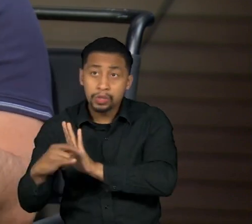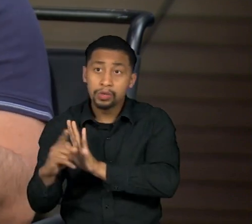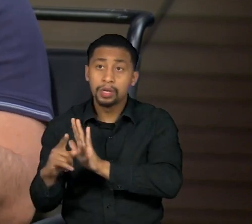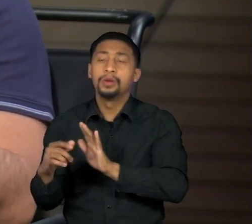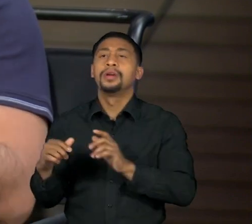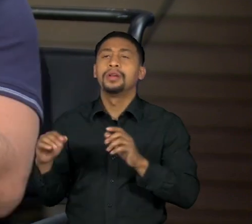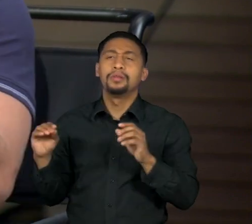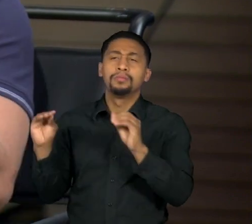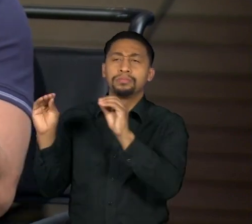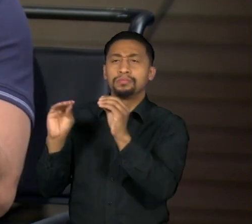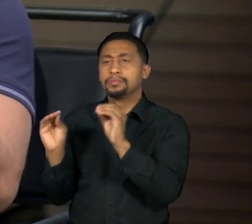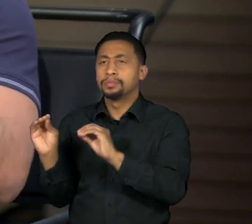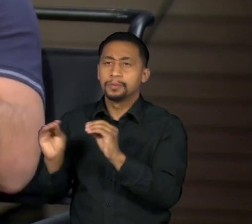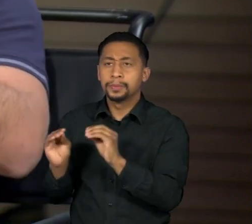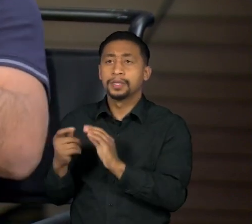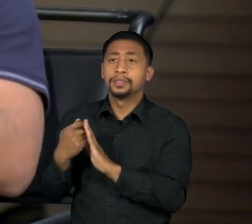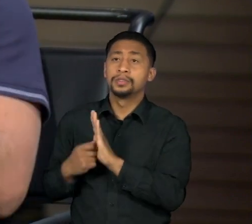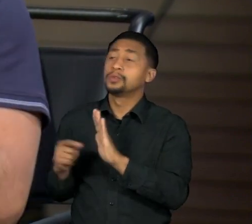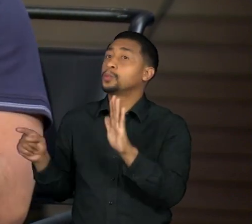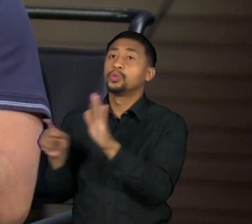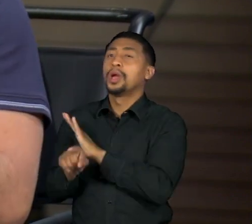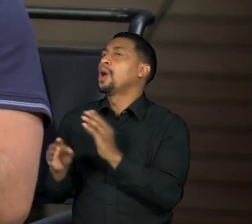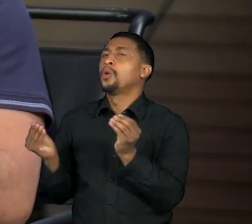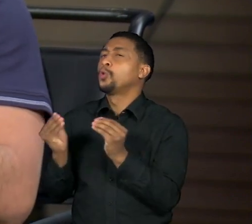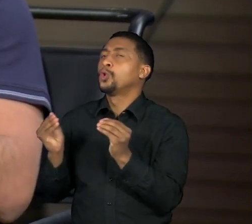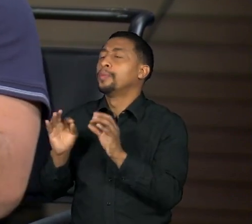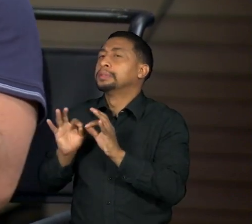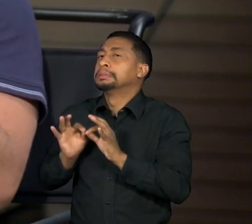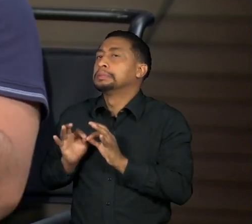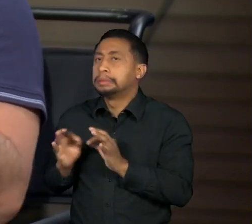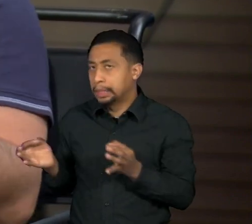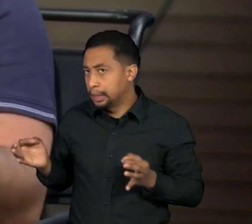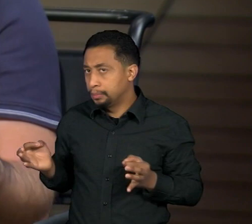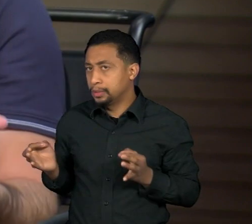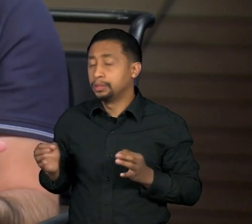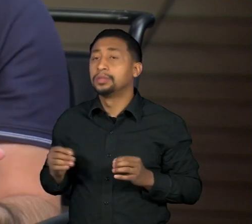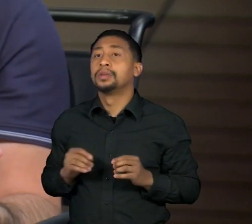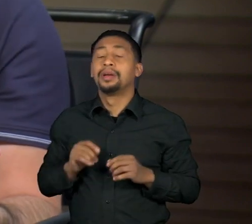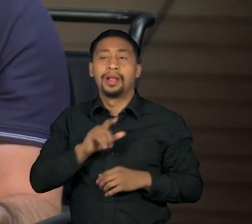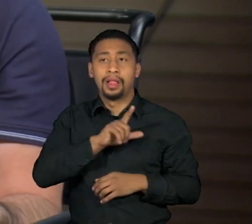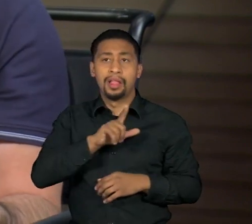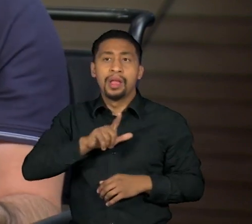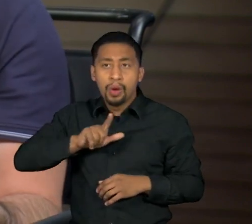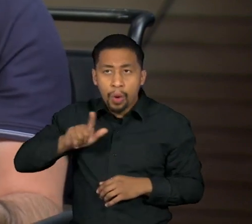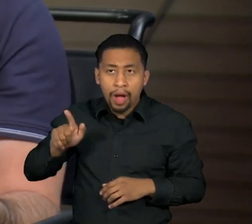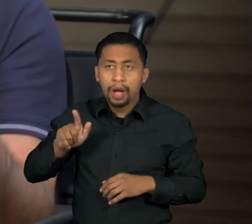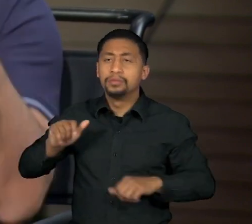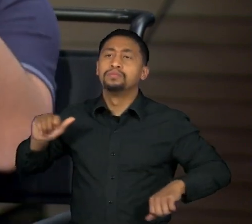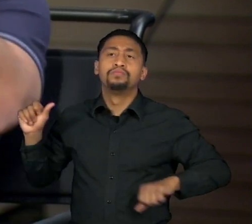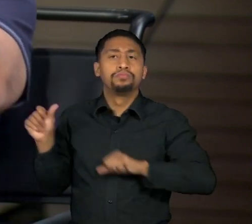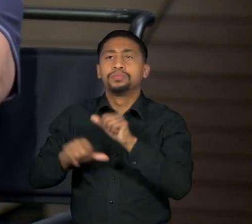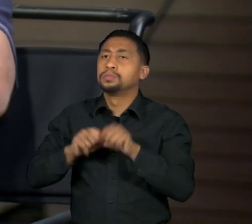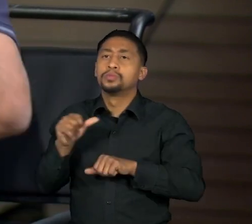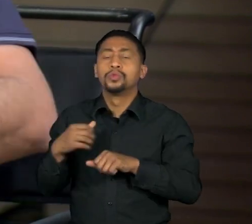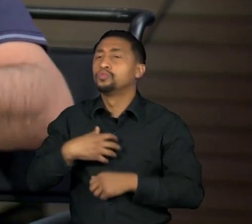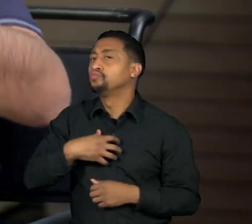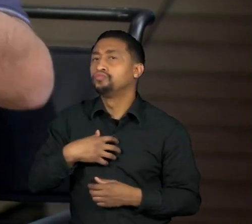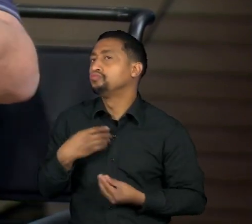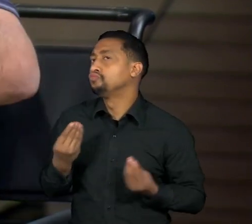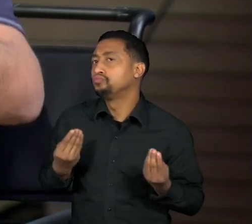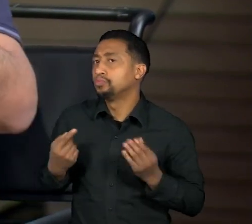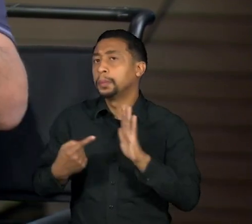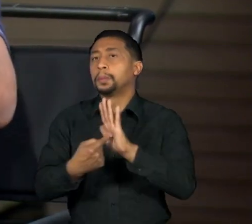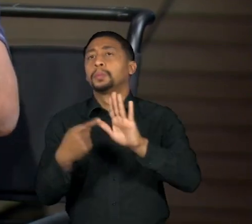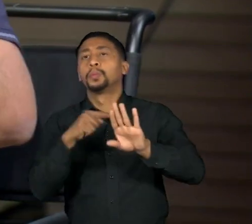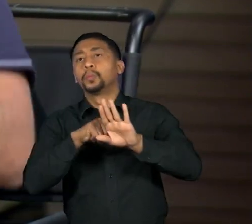como eu deixo isso mais simples? Como você muda essa figura de linguagem? E ainda pegava autores que eu gosto muito, como o próprio Michael Gladwell ou o